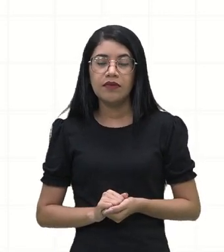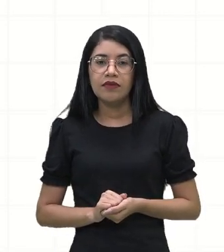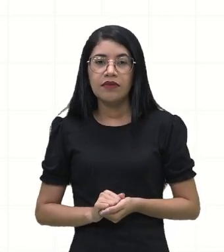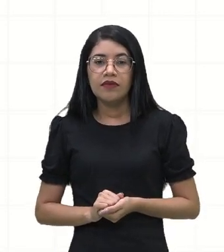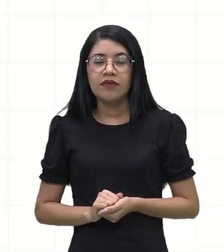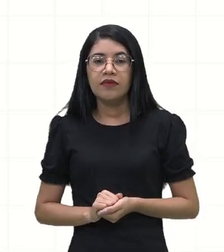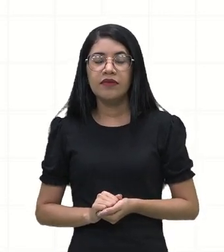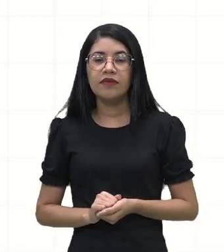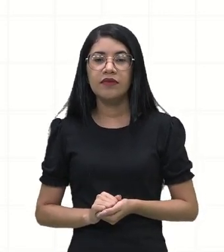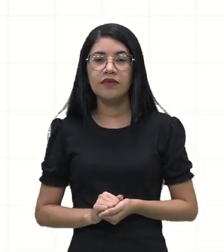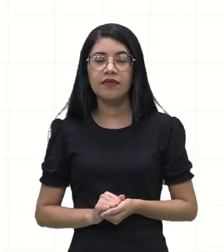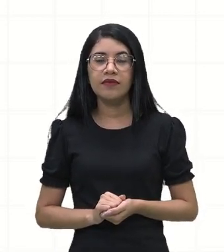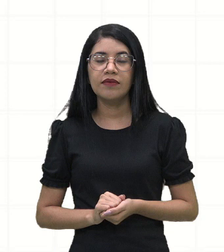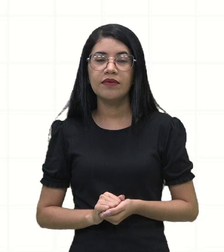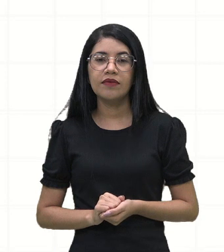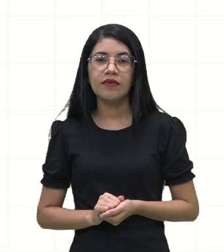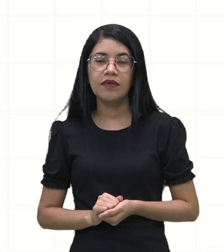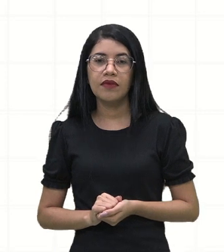tá?